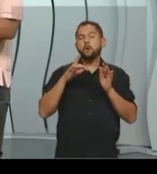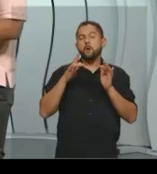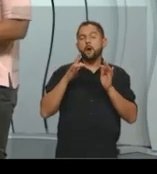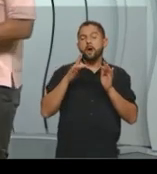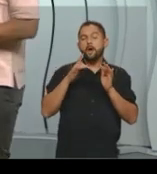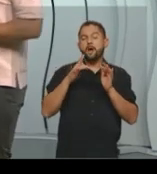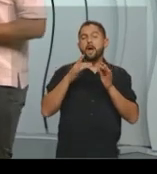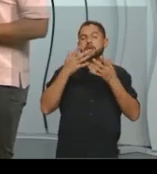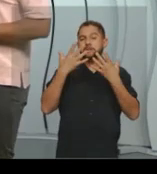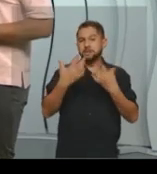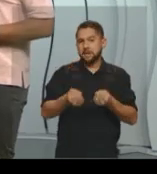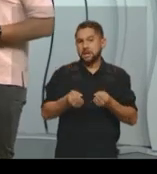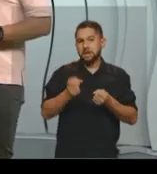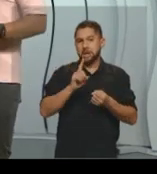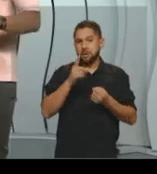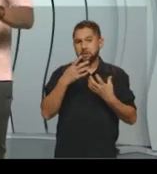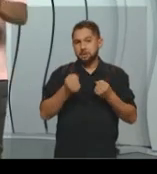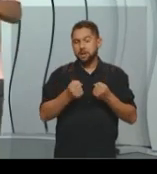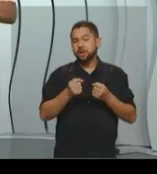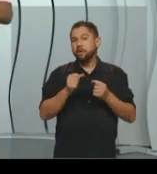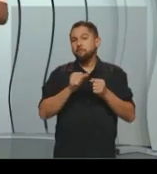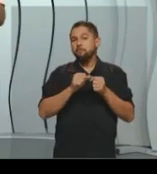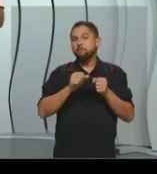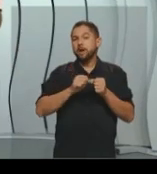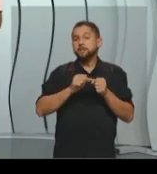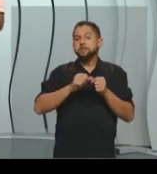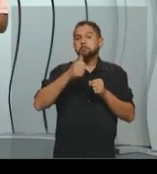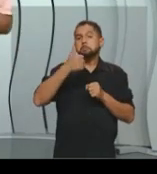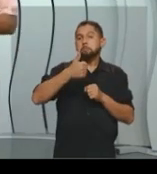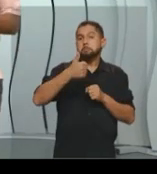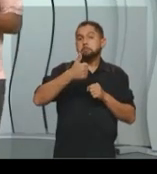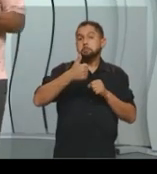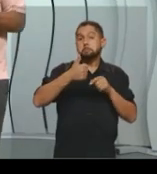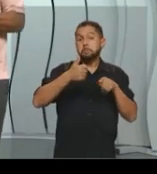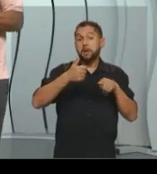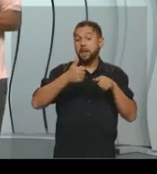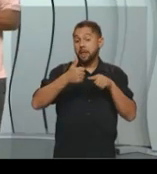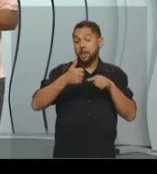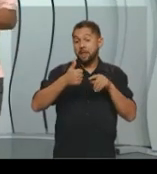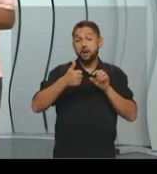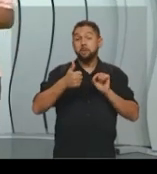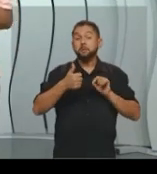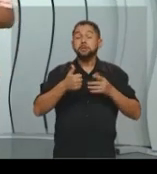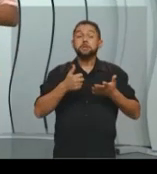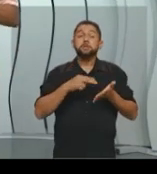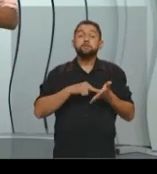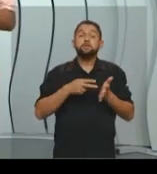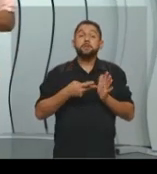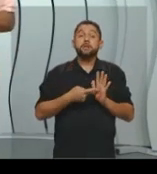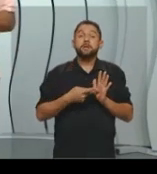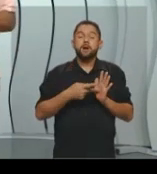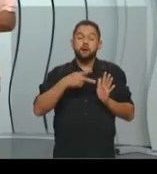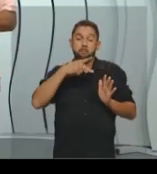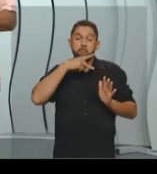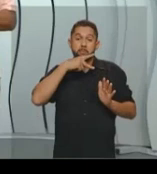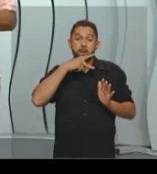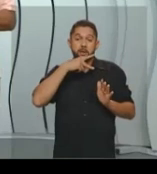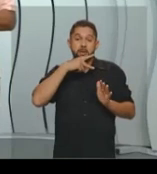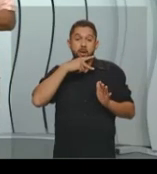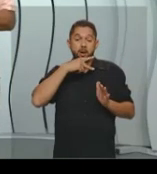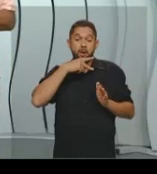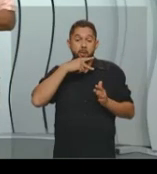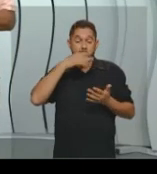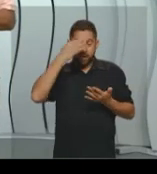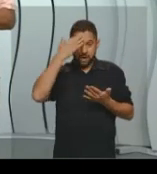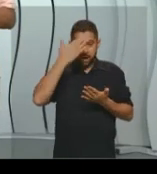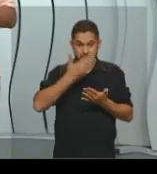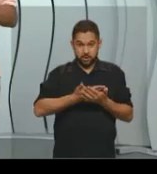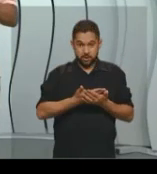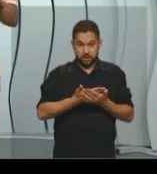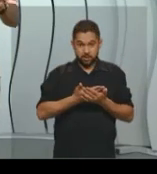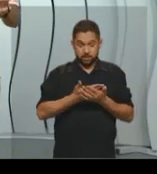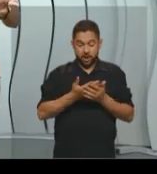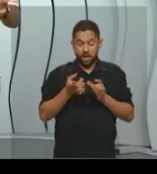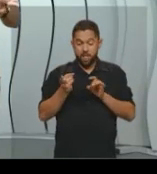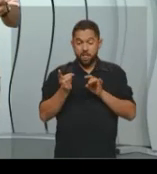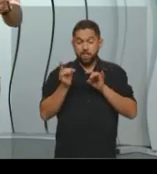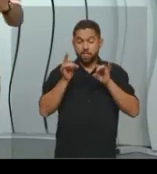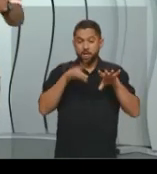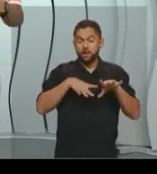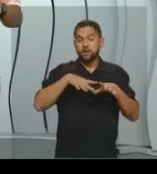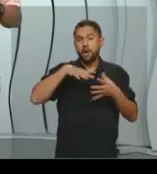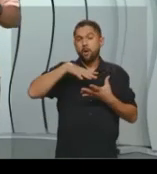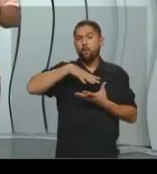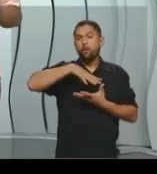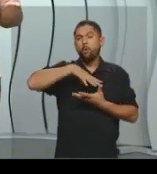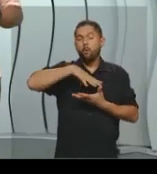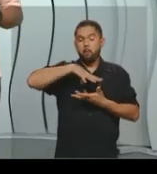E aí, o Platão fala que para a gente sair do mundo que nós vivemos, do mundo